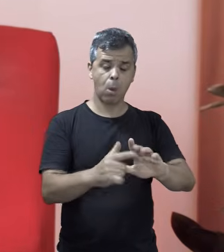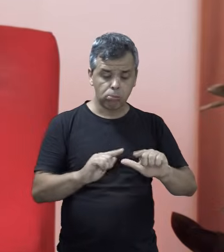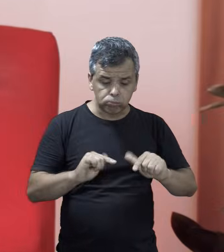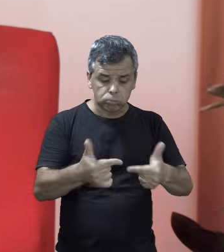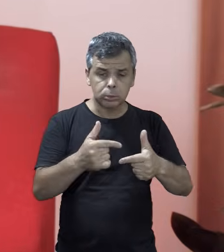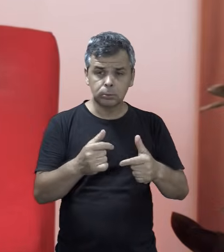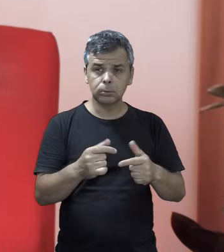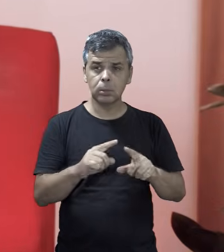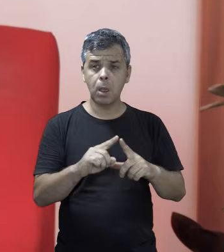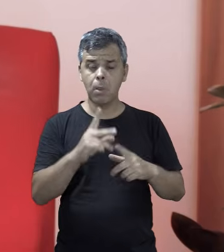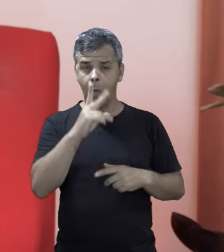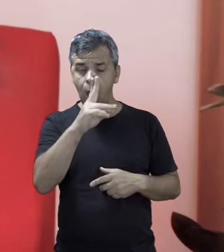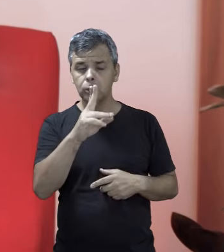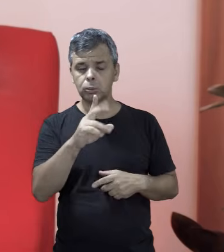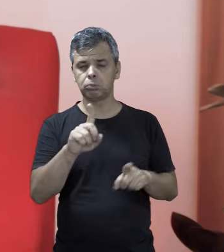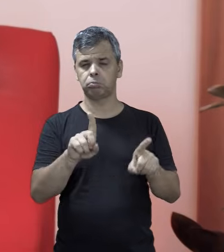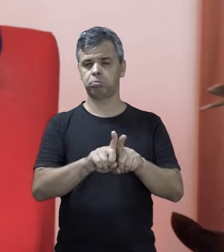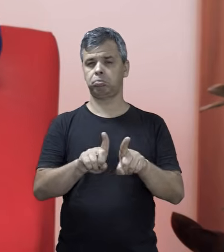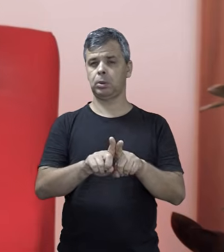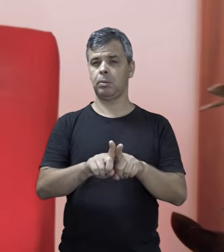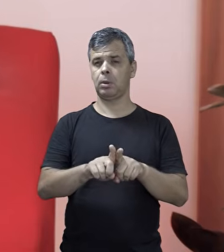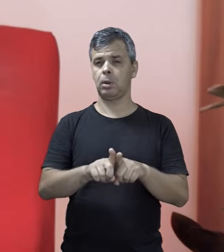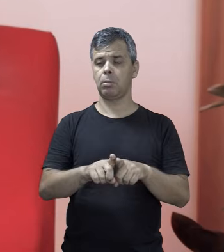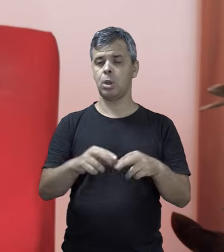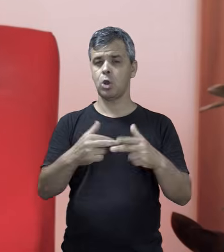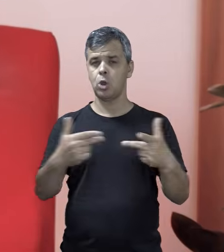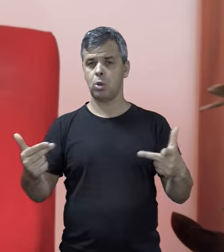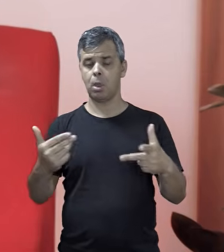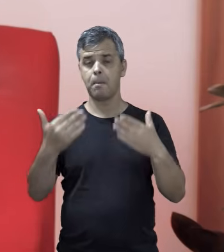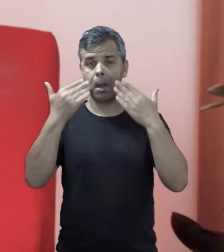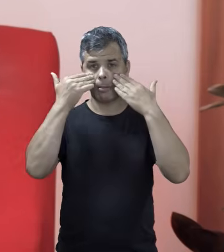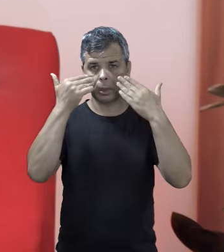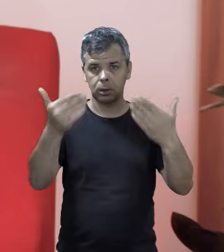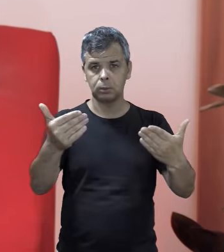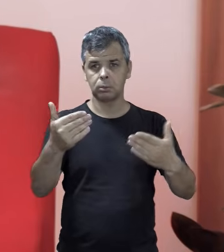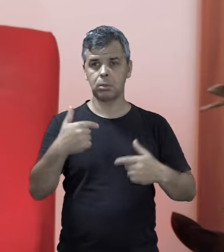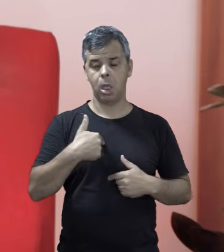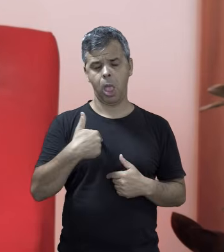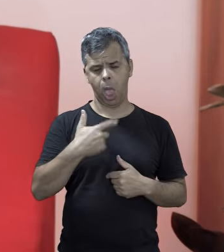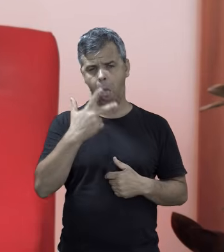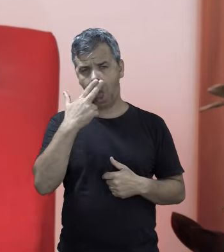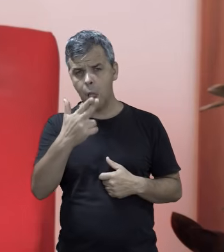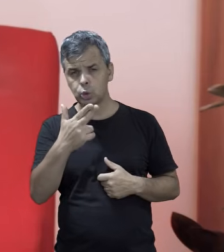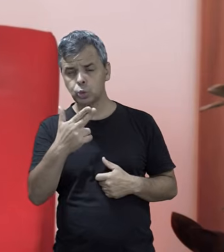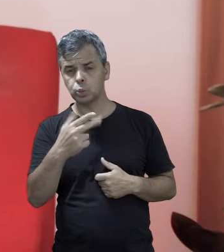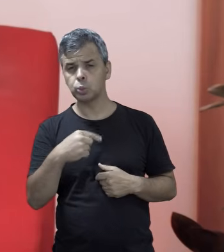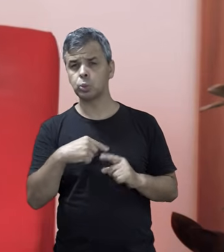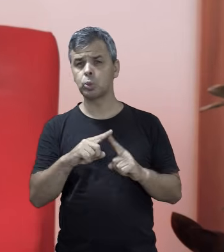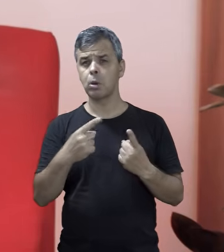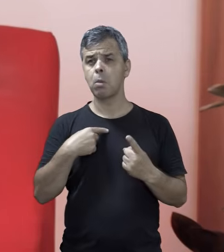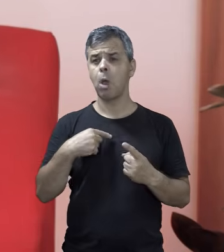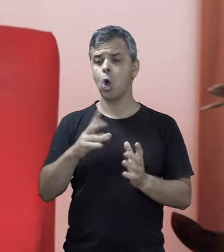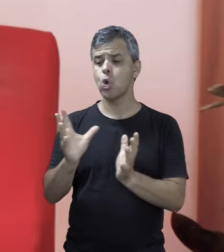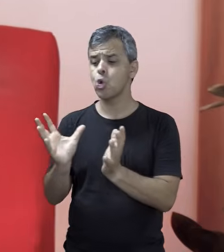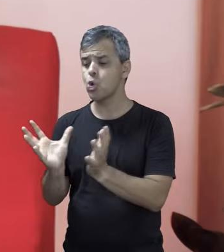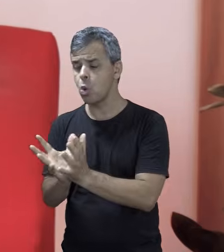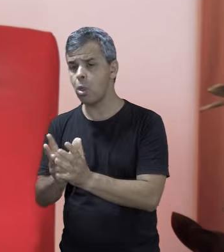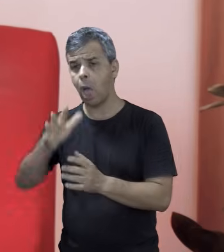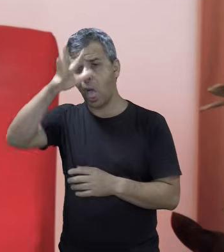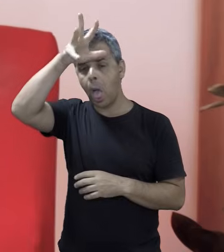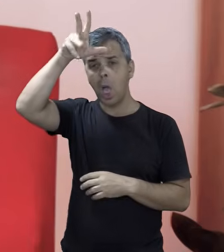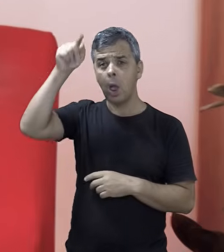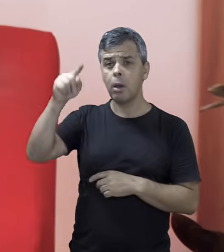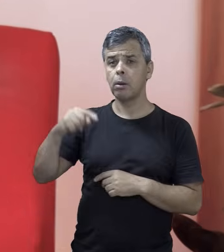desafio, mas acho também que a gente tem muita coisa para apresentar. Eu sempre gosto de falar da minha aldeia. Então, lá em